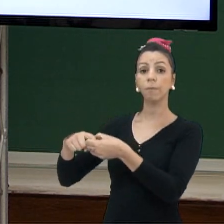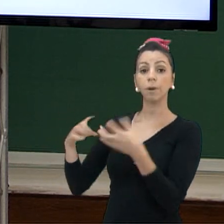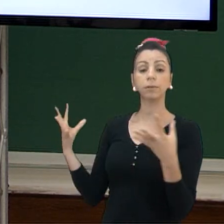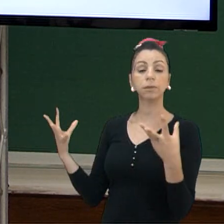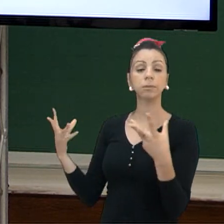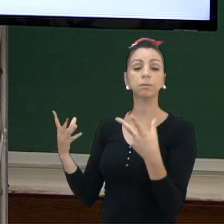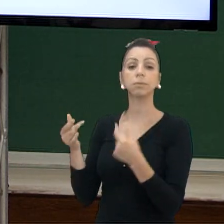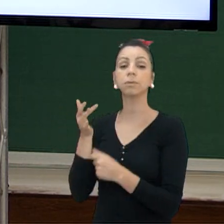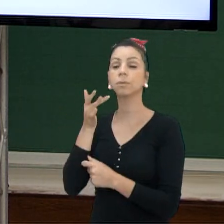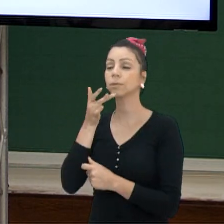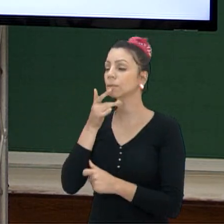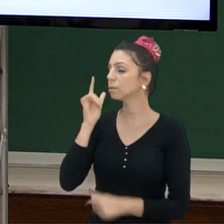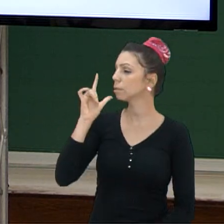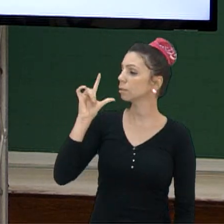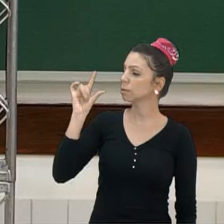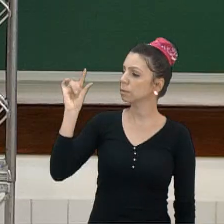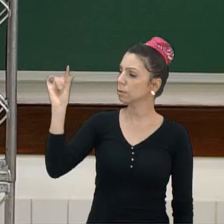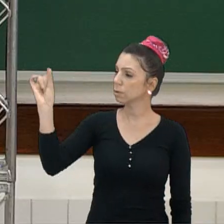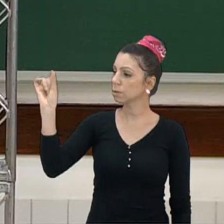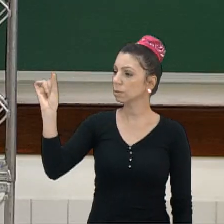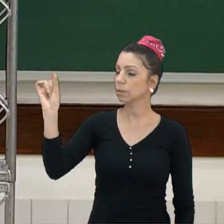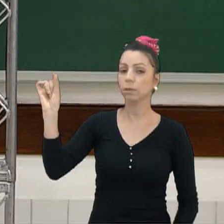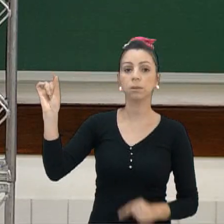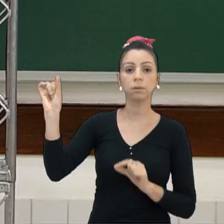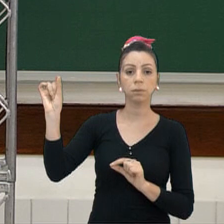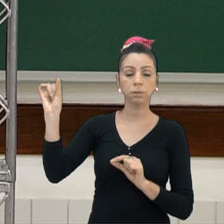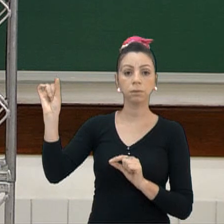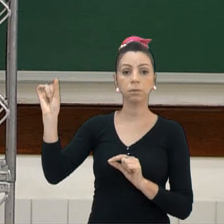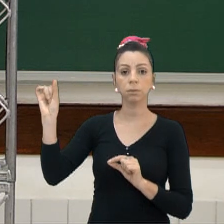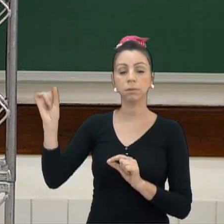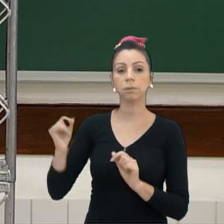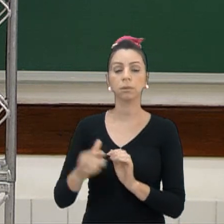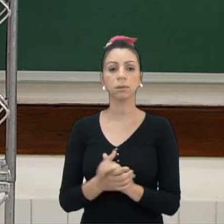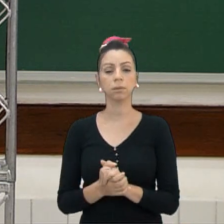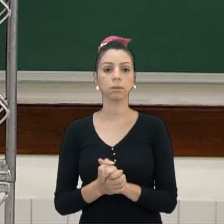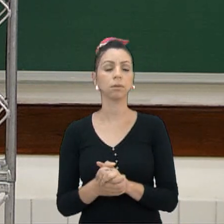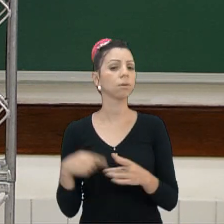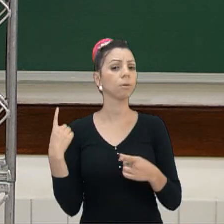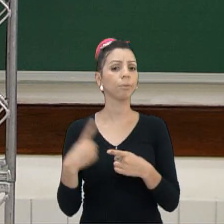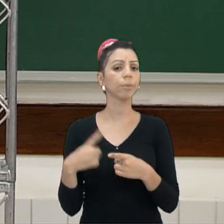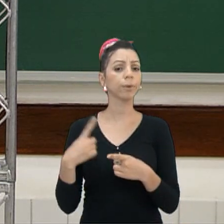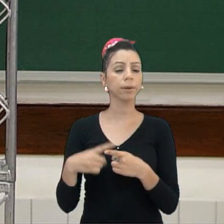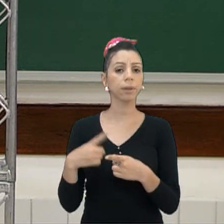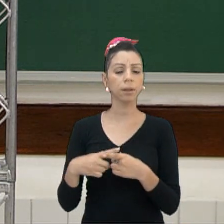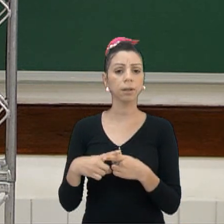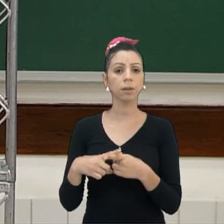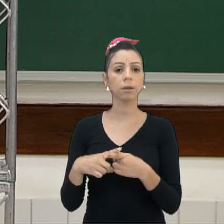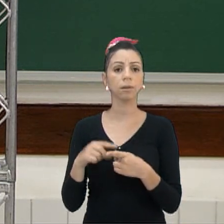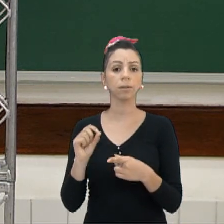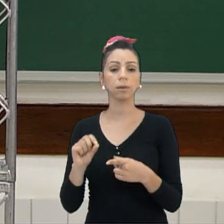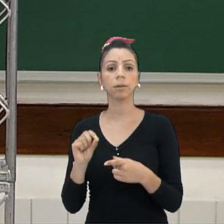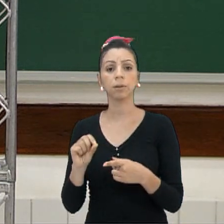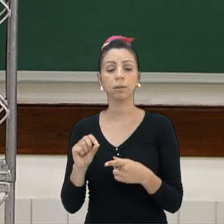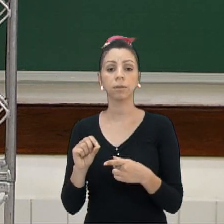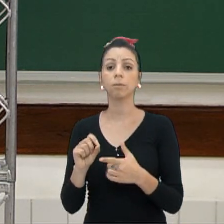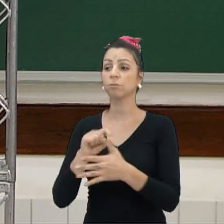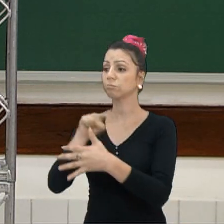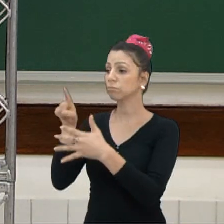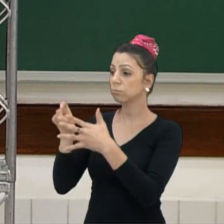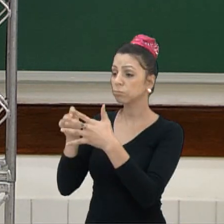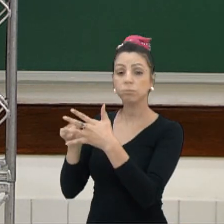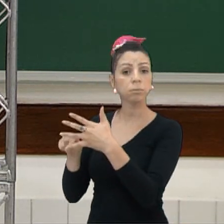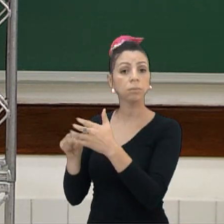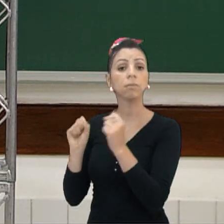e aviste. São subjuntivos. Por que eles são subjuntivos? Porque eu tenho ali uma